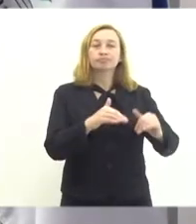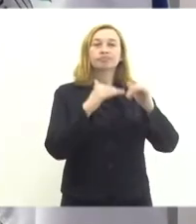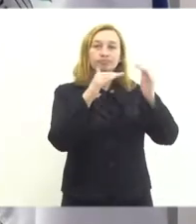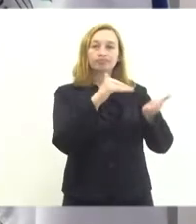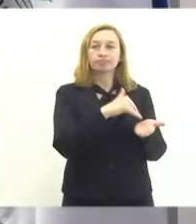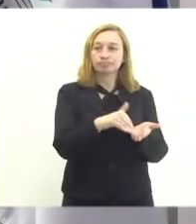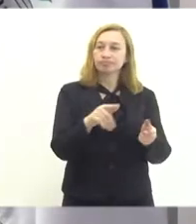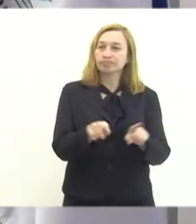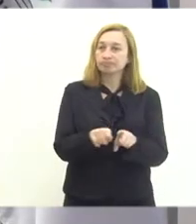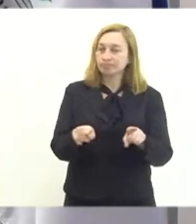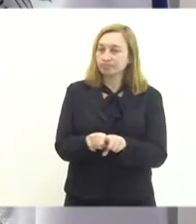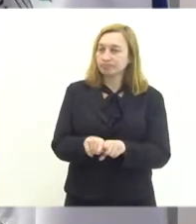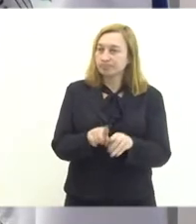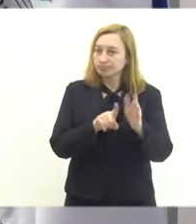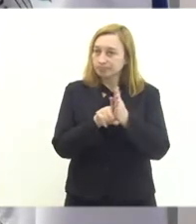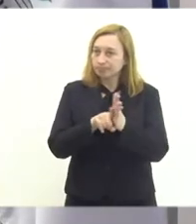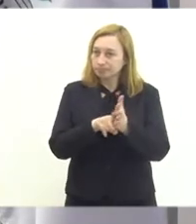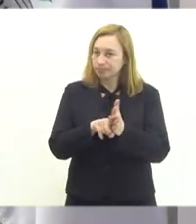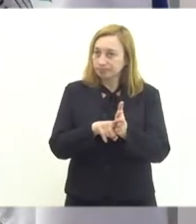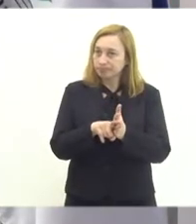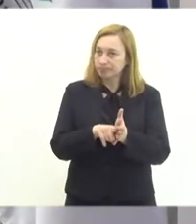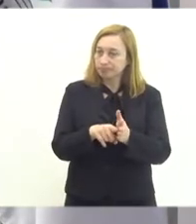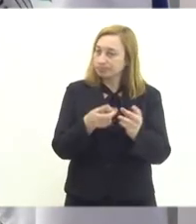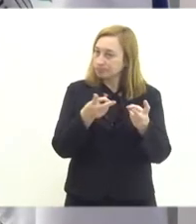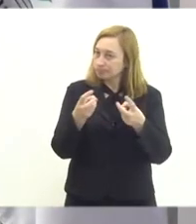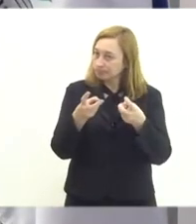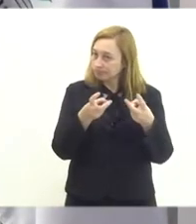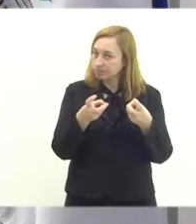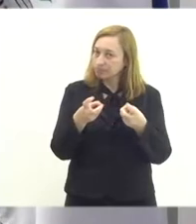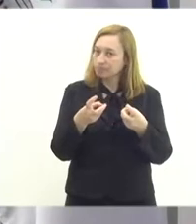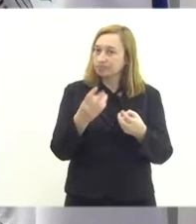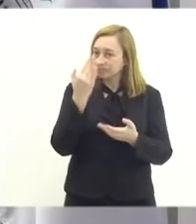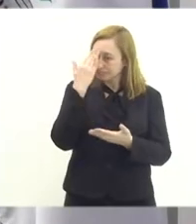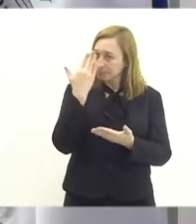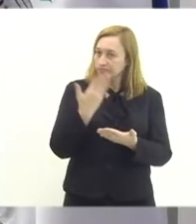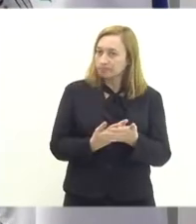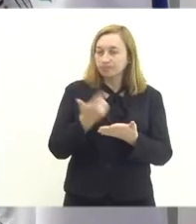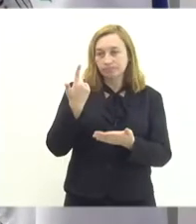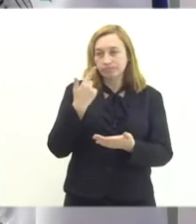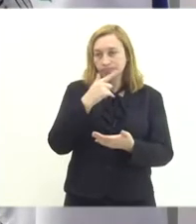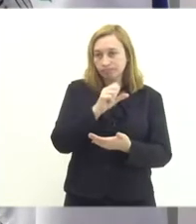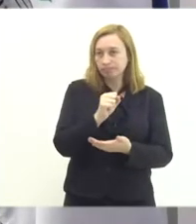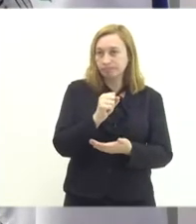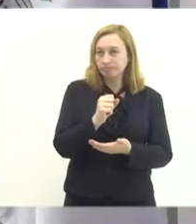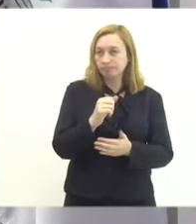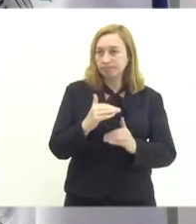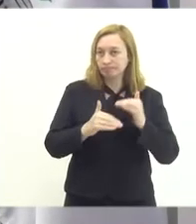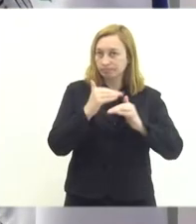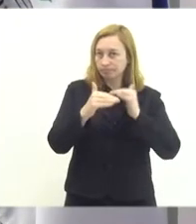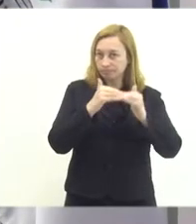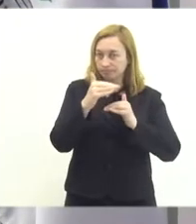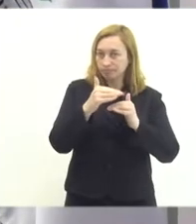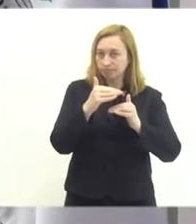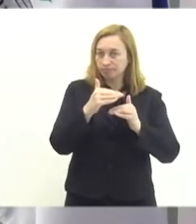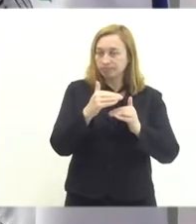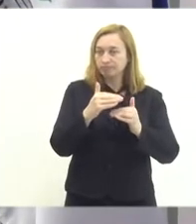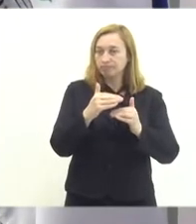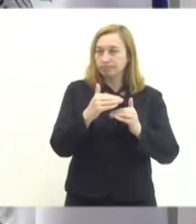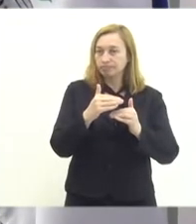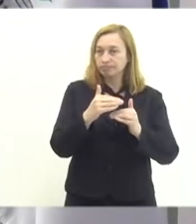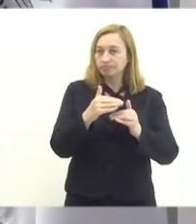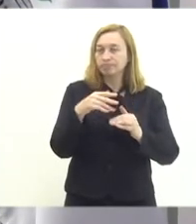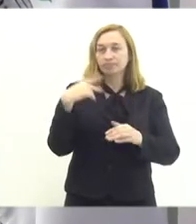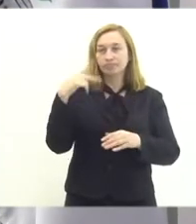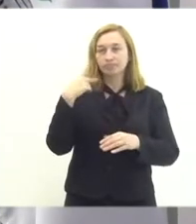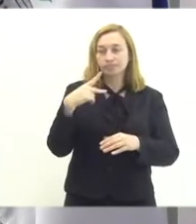subsecretário também nessa questão de fiscalização e fazer na sua observação eu acredito que nós conseguiremos avançar e trazer